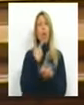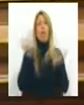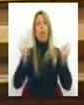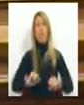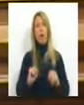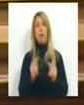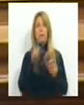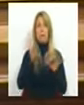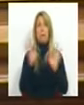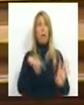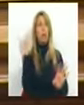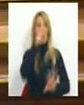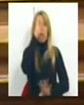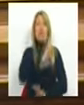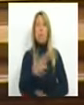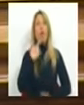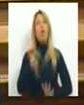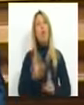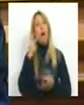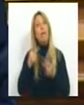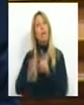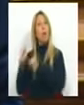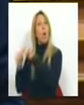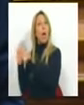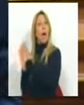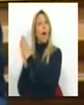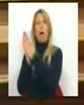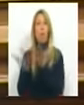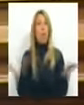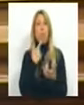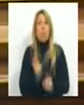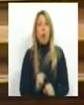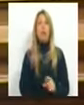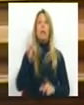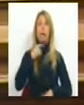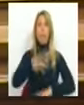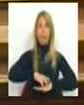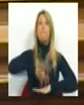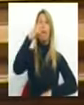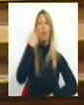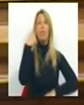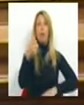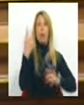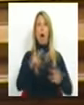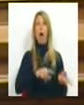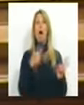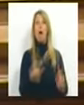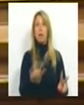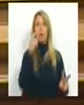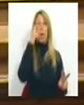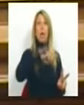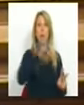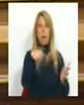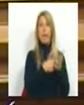sabemos, ter efeitos retroativos. E quando a mesma não pode aplicar-se aos prédios em que se verifica uma alteração do sujeito passivo do